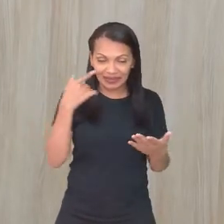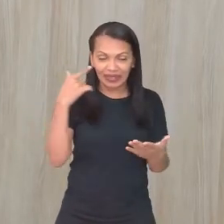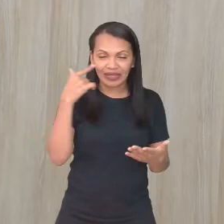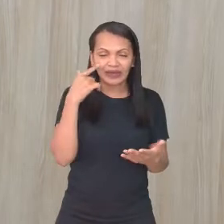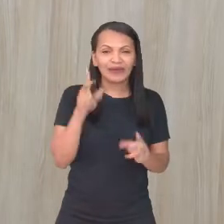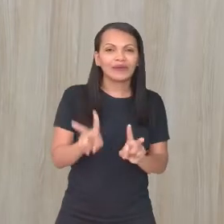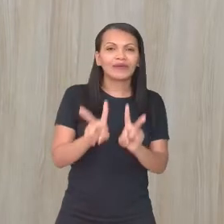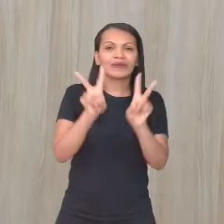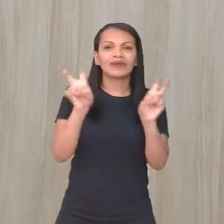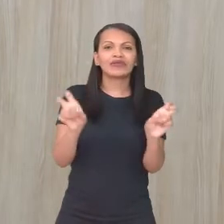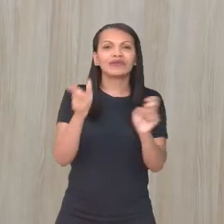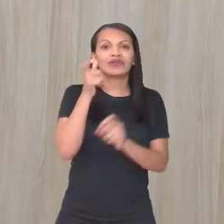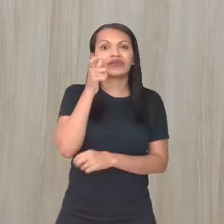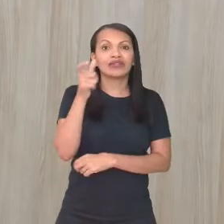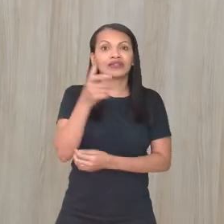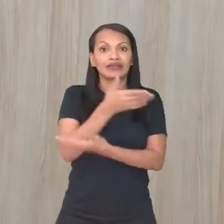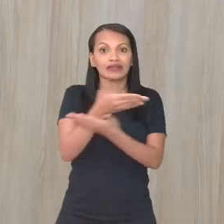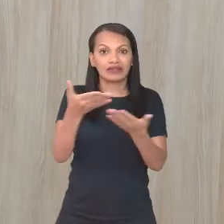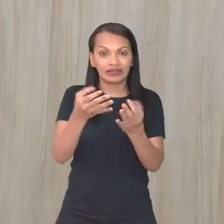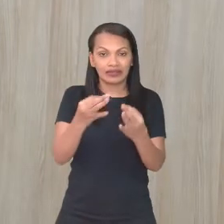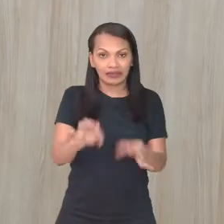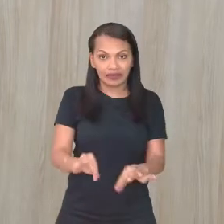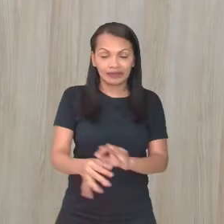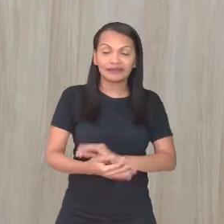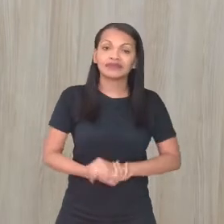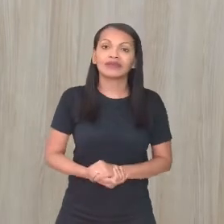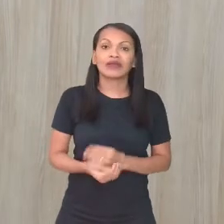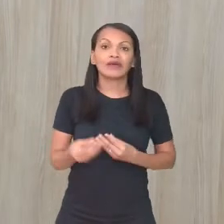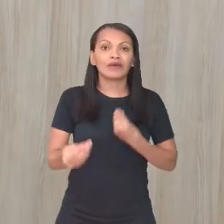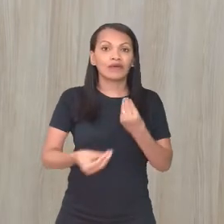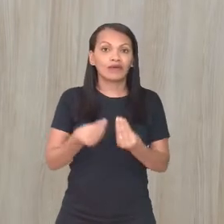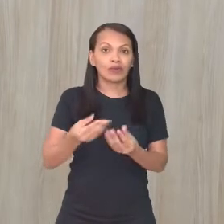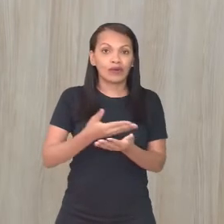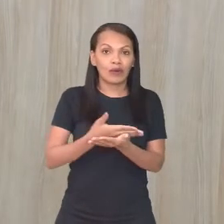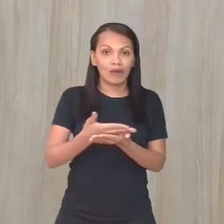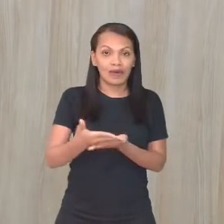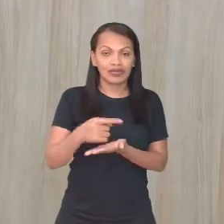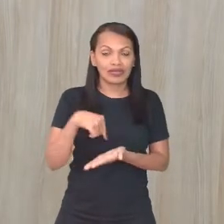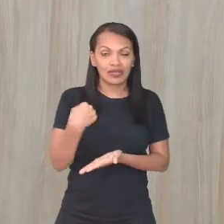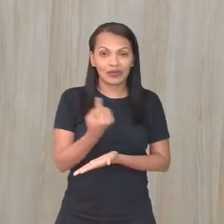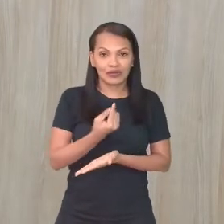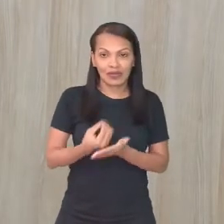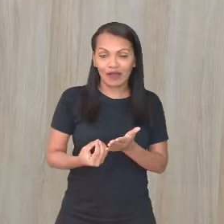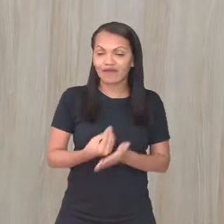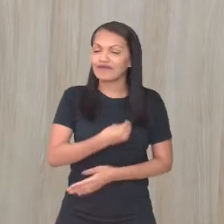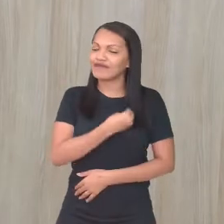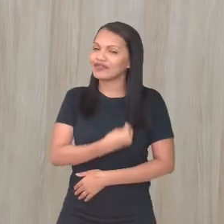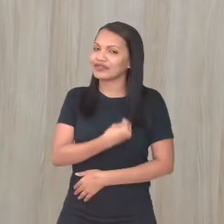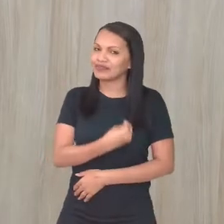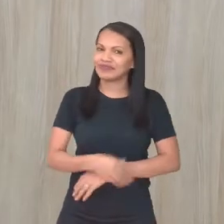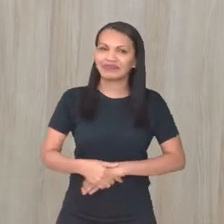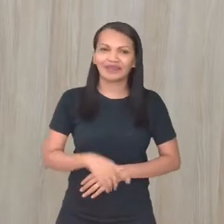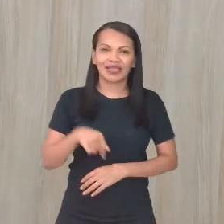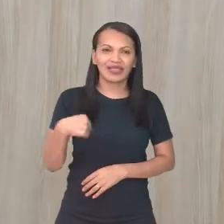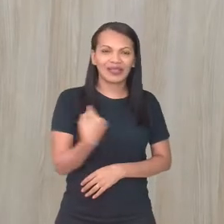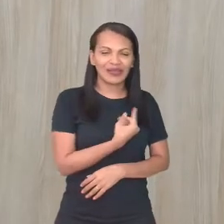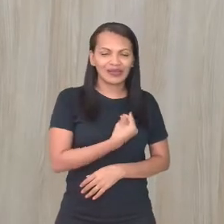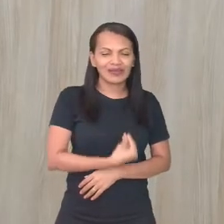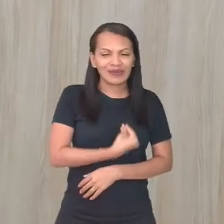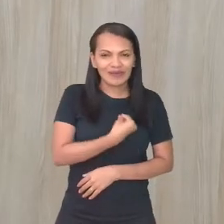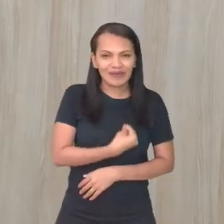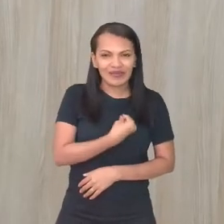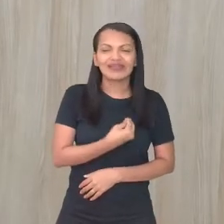cientificamente esse tema tão interessante para todos nós, né? Como é que começa a nossa vida? Então, a gente começa a